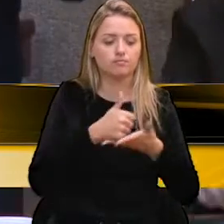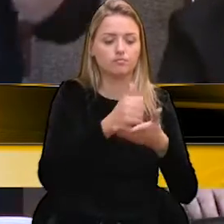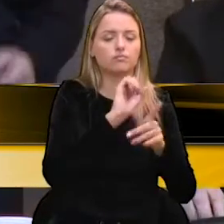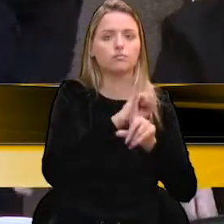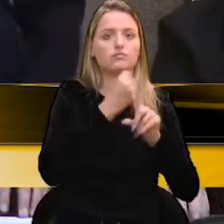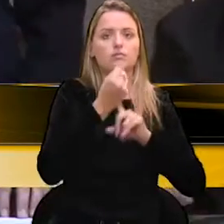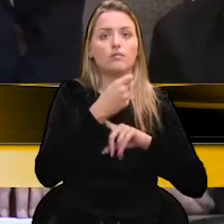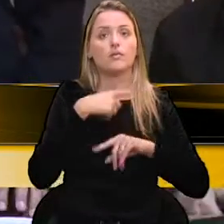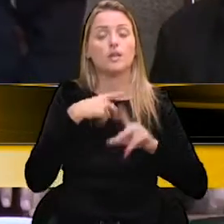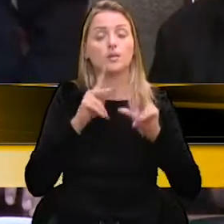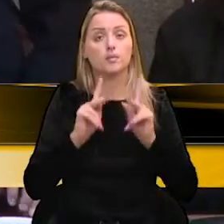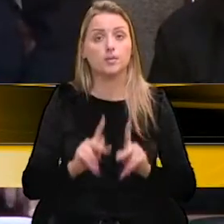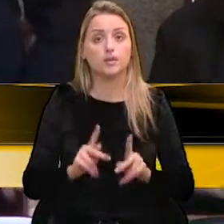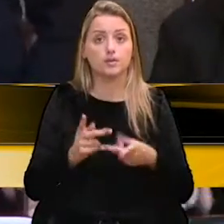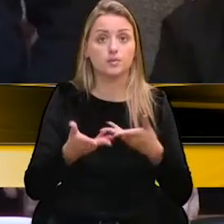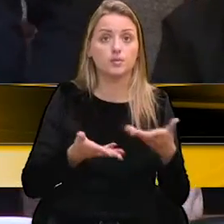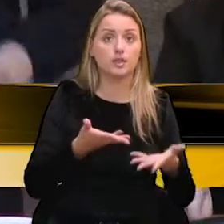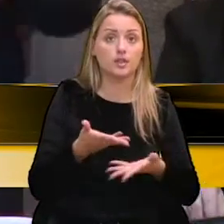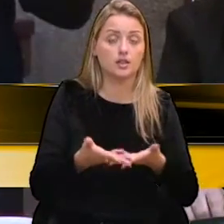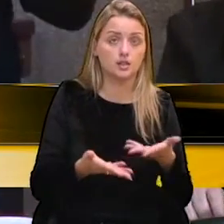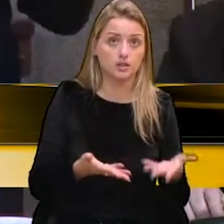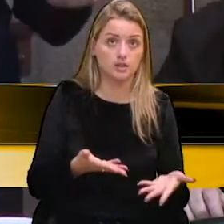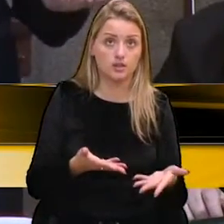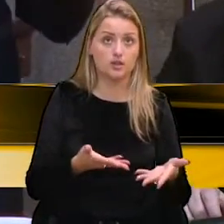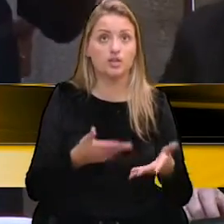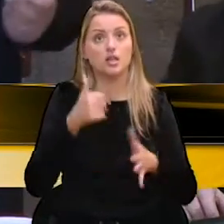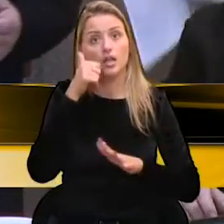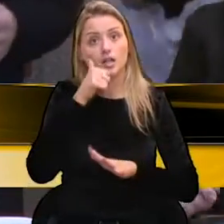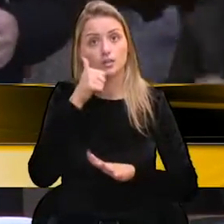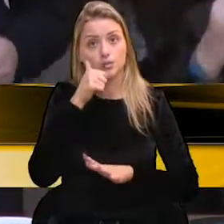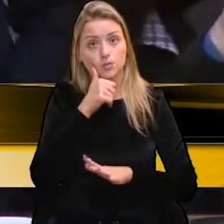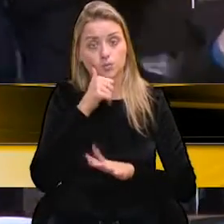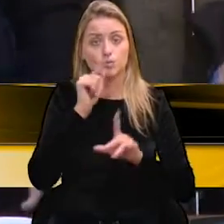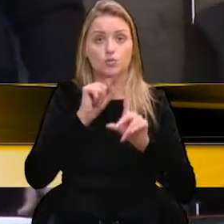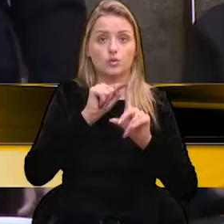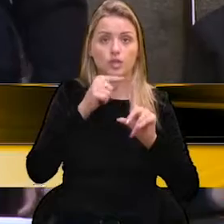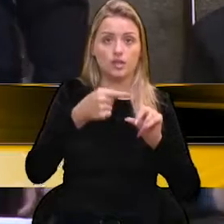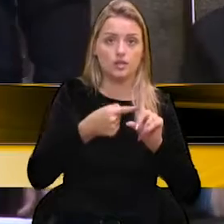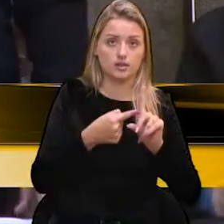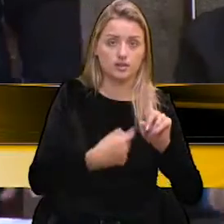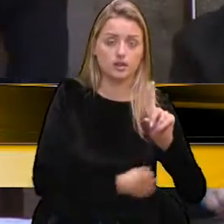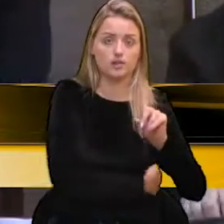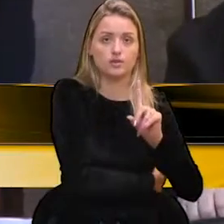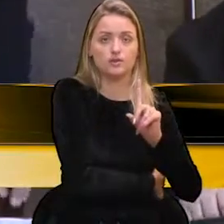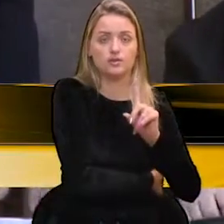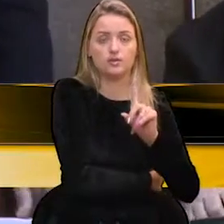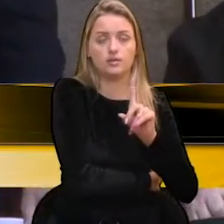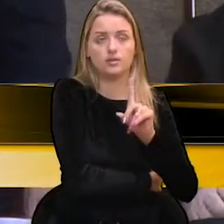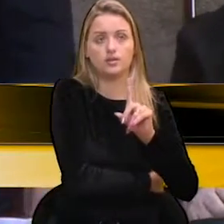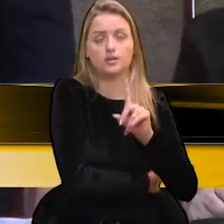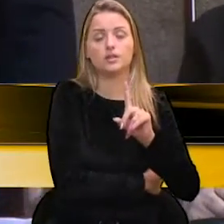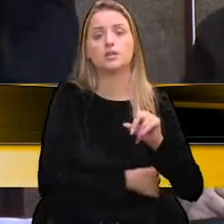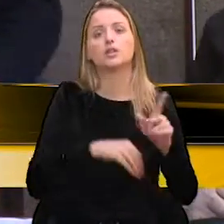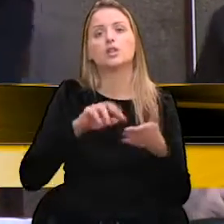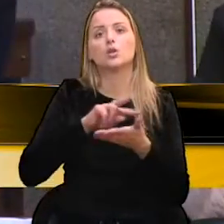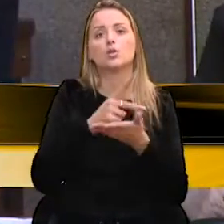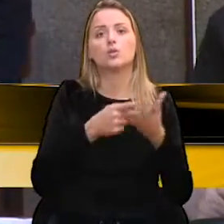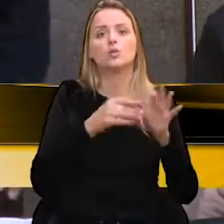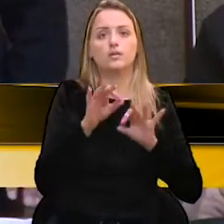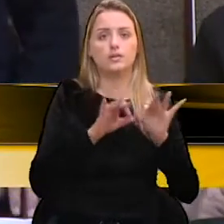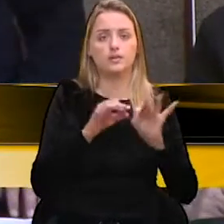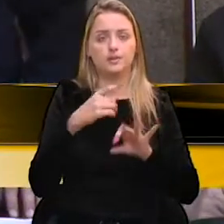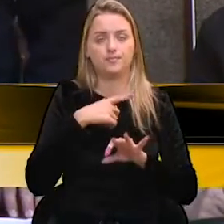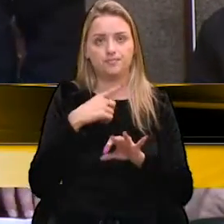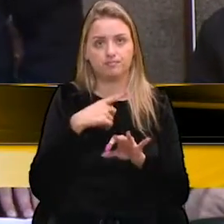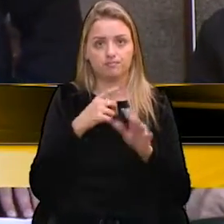ter pessoas para atender as senhoras, as mulheres grávidas. Então, esse aqui é um projeto que ele tem